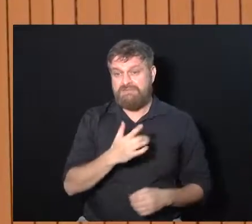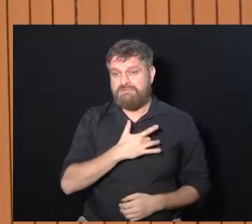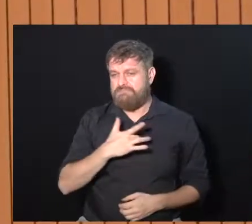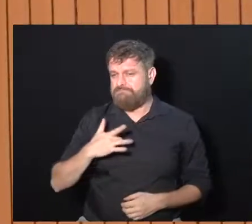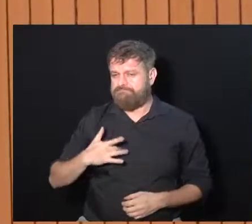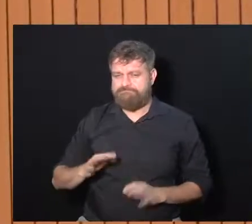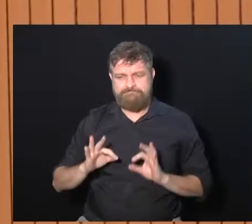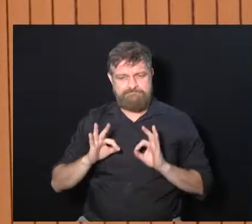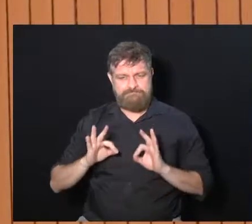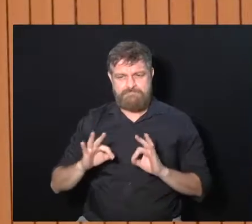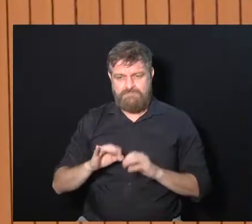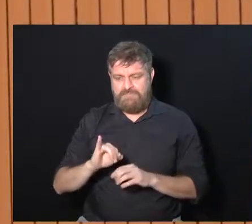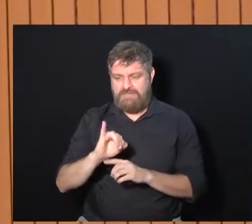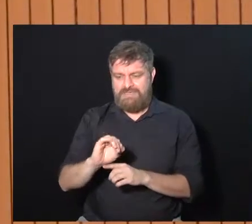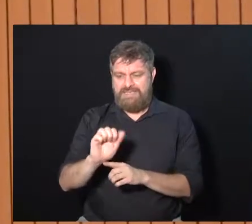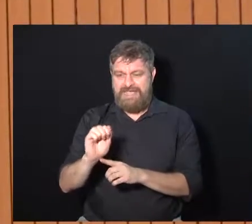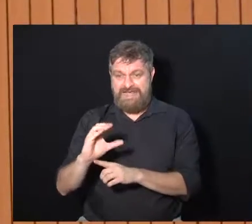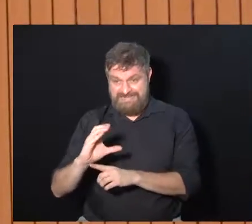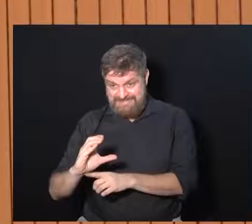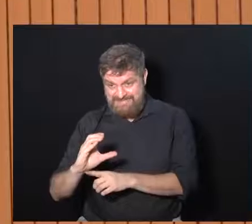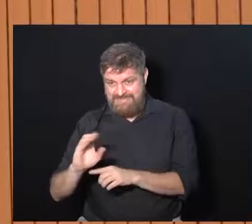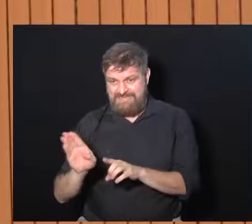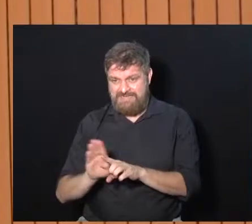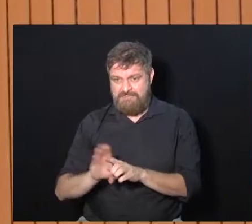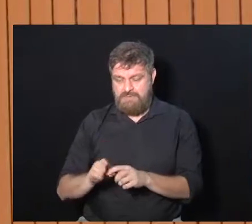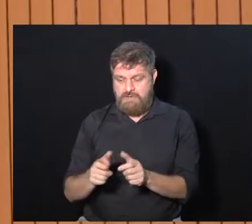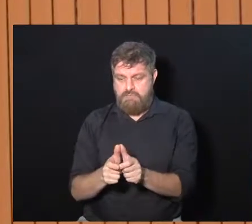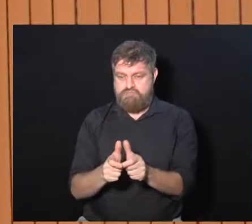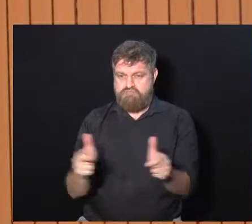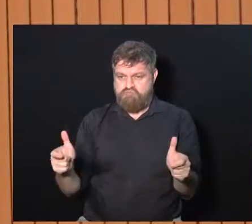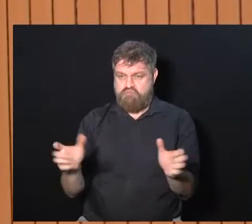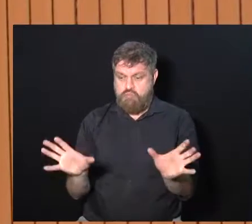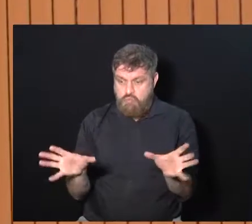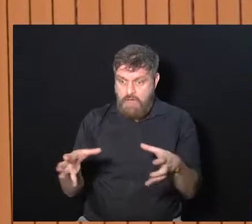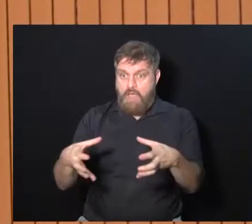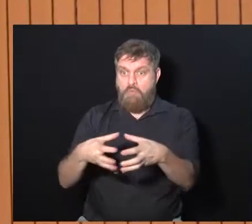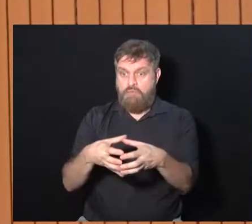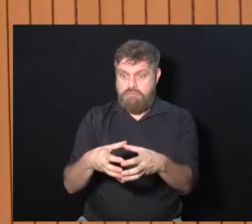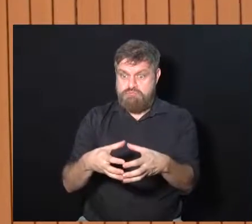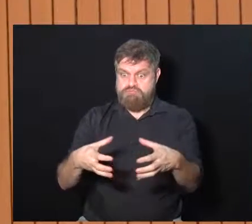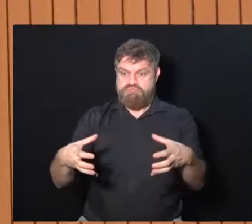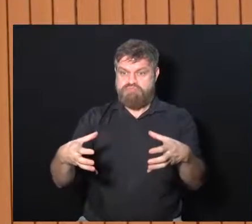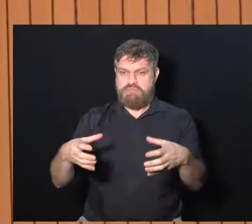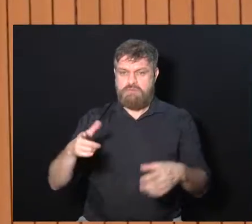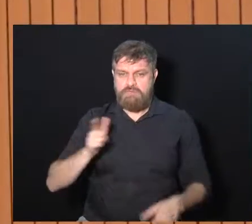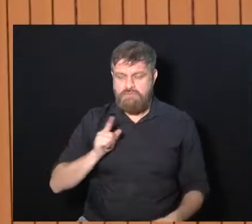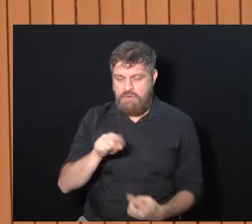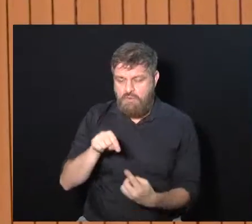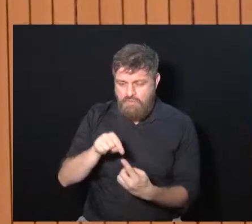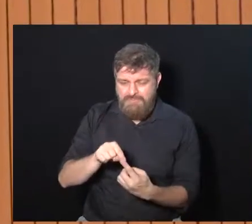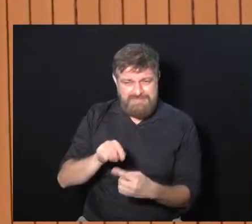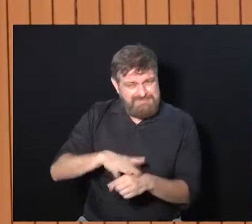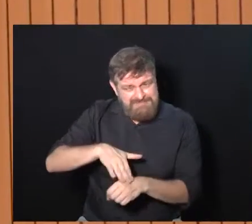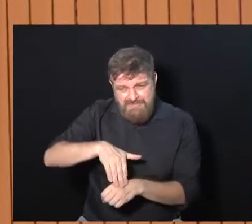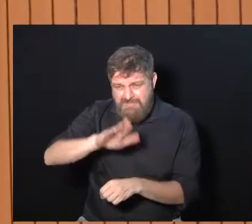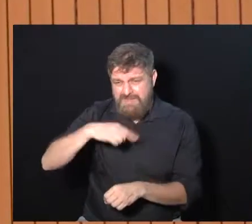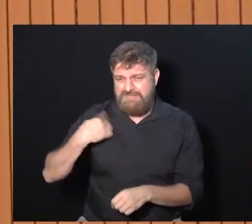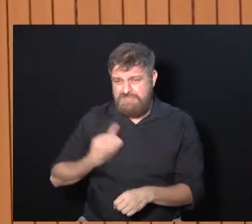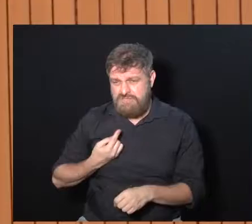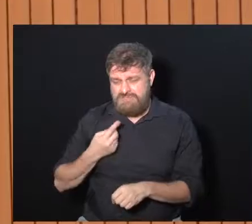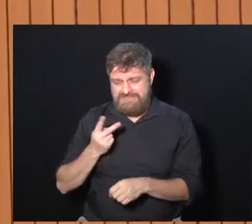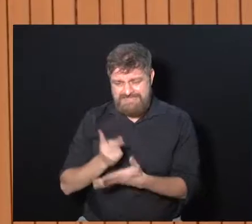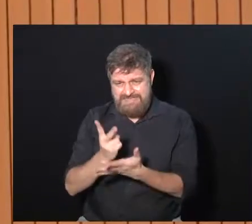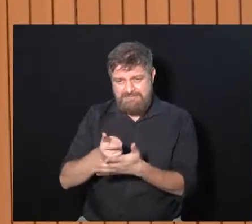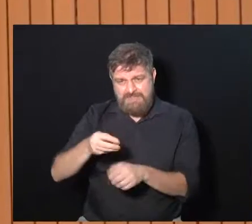e o IAC. Então, é uma turma bem grande, e eu quero falar que o intuito maior, apesar de a gente sempre estar